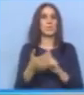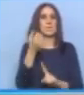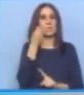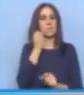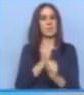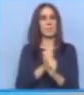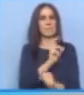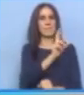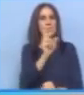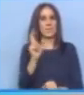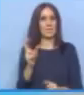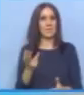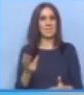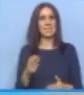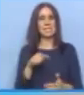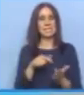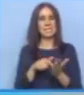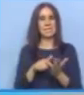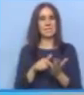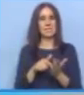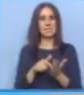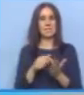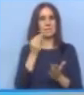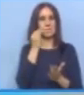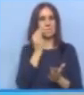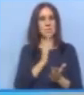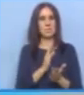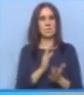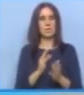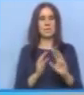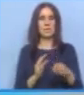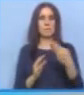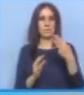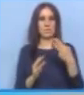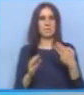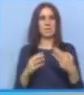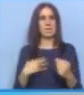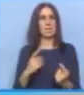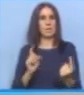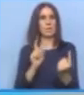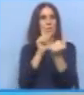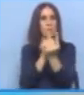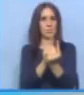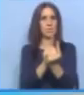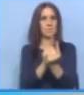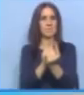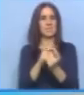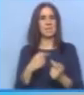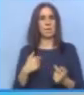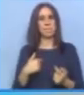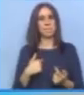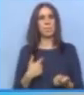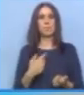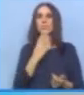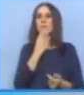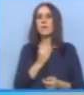trabalho missionário, não é? Toda esta dimensão, tríplice dimensão do ir ao encontro, não é? Conhecemos como os